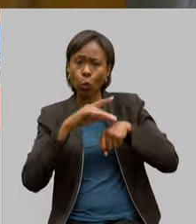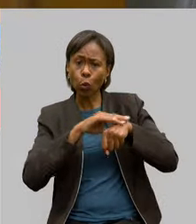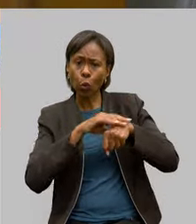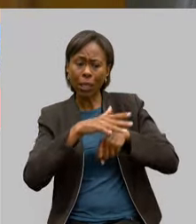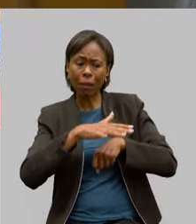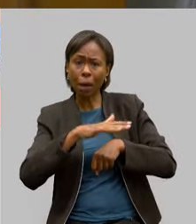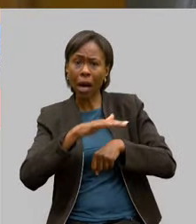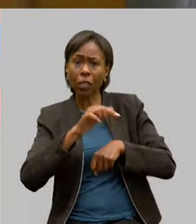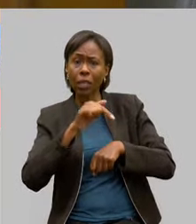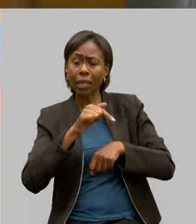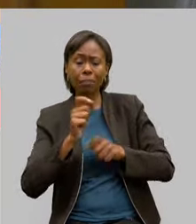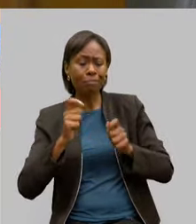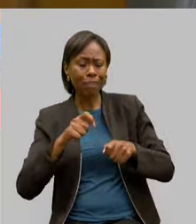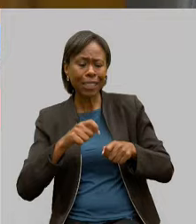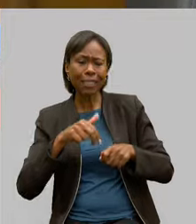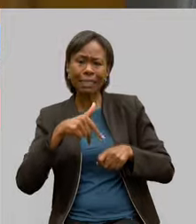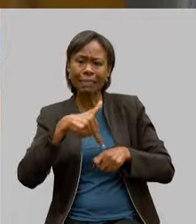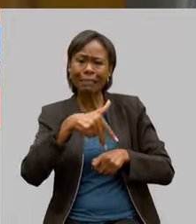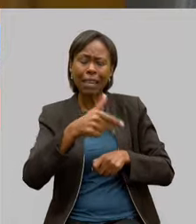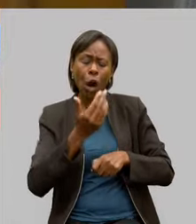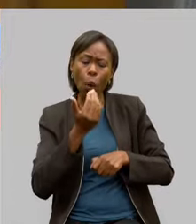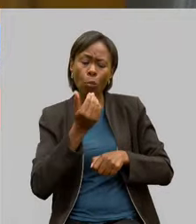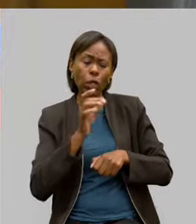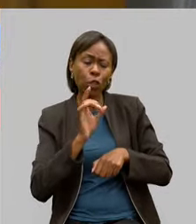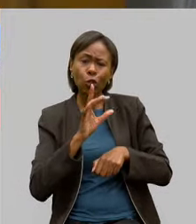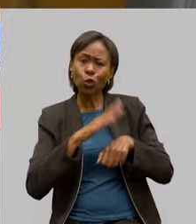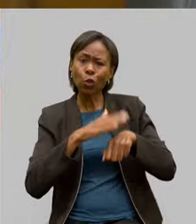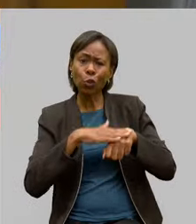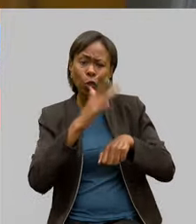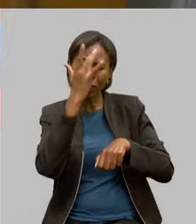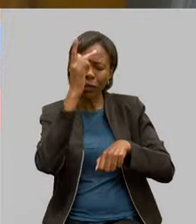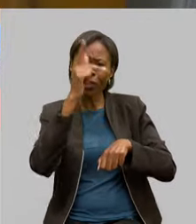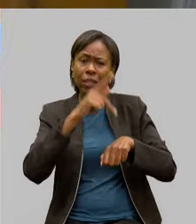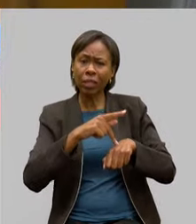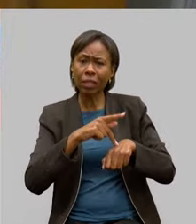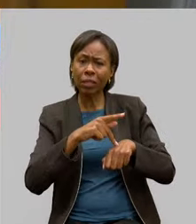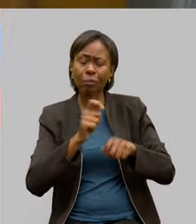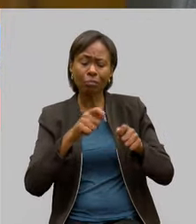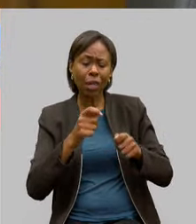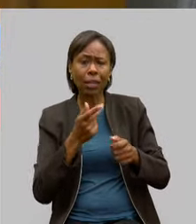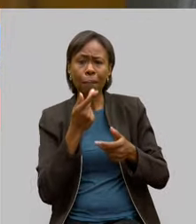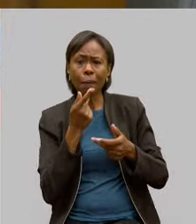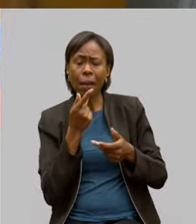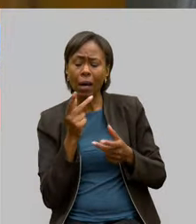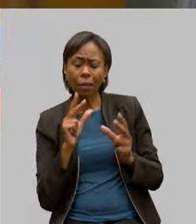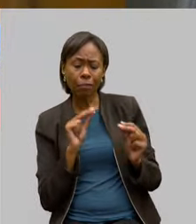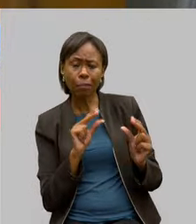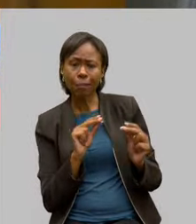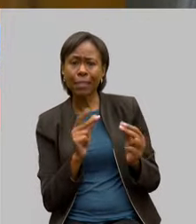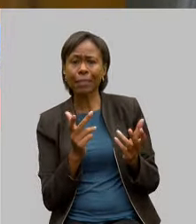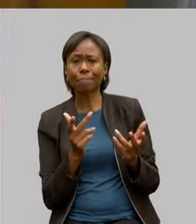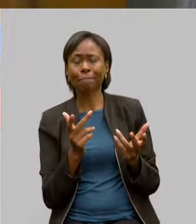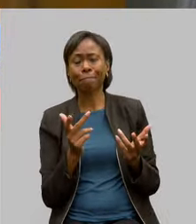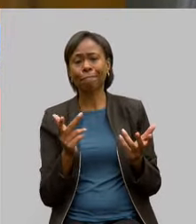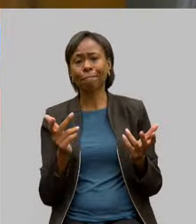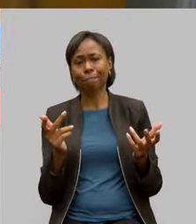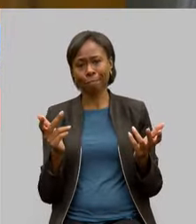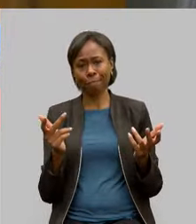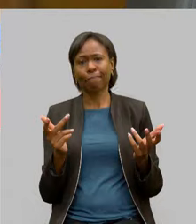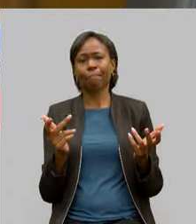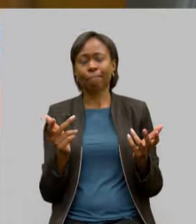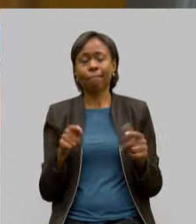caminhar sozinho conseguir falar conversar com seus filhos assim como